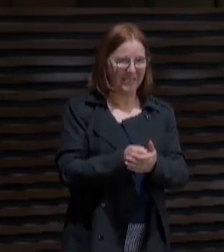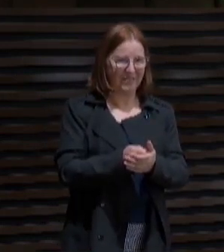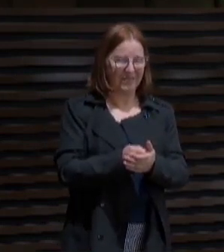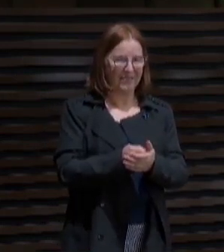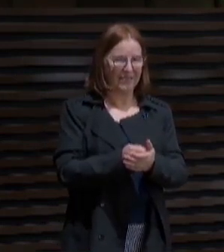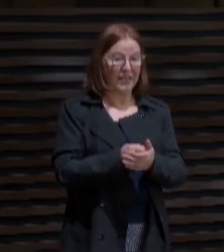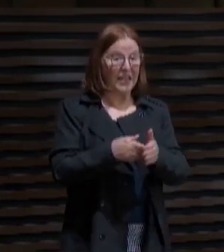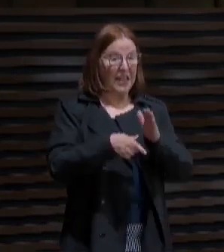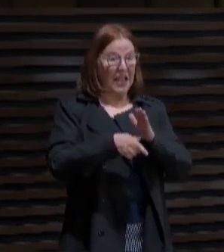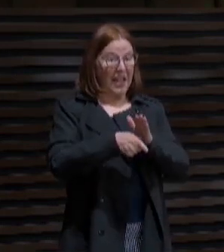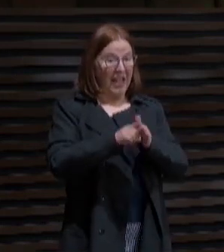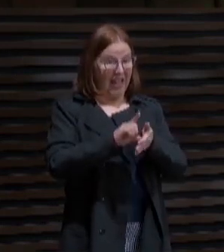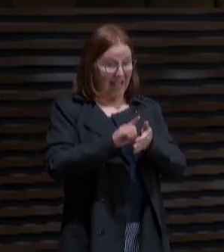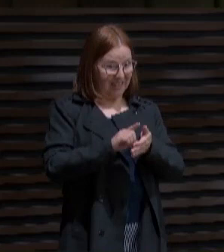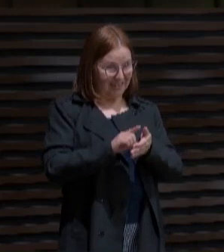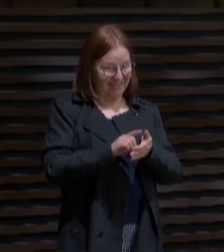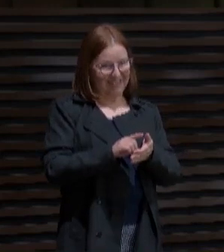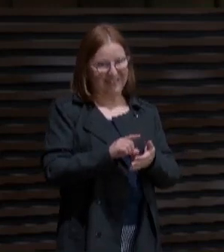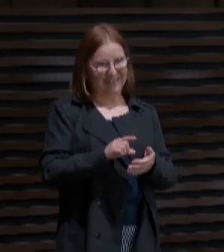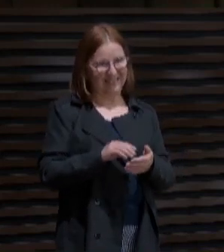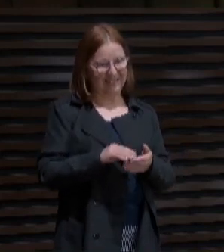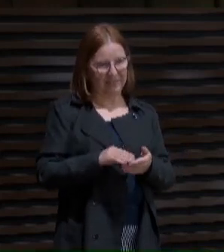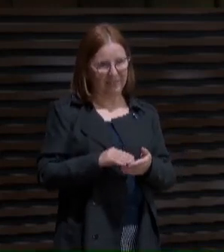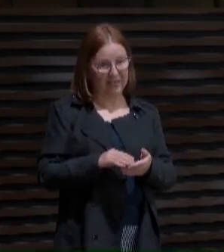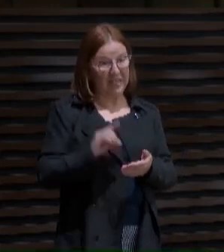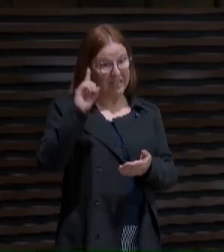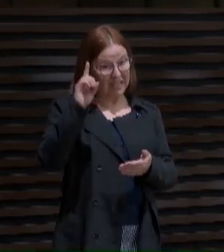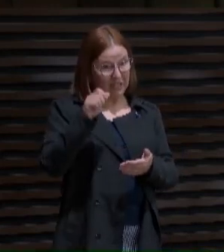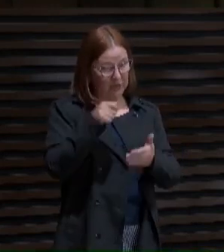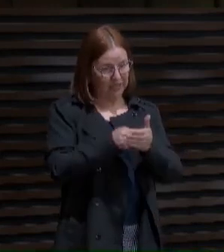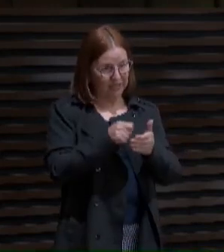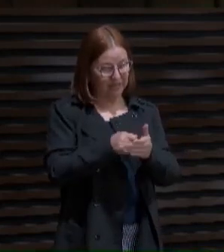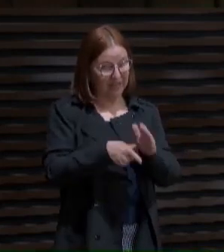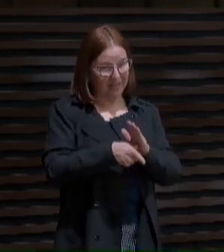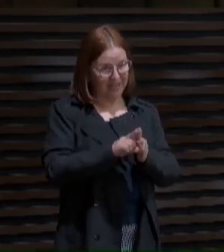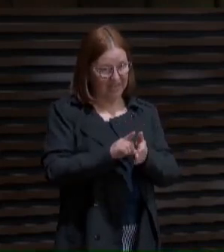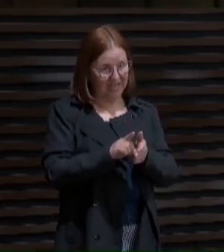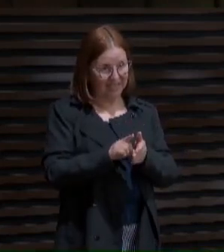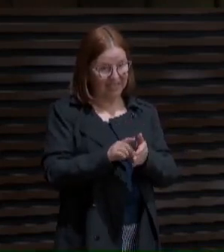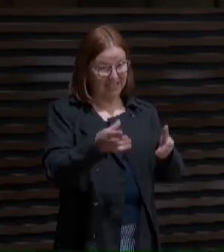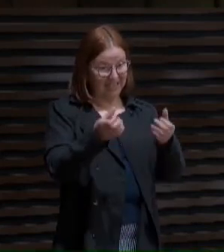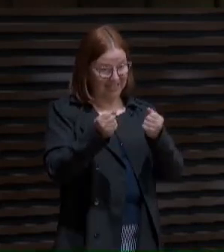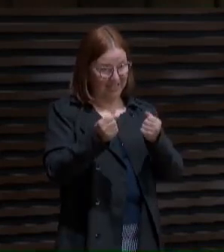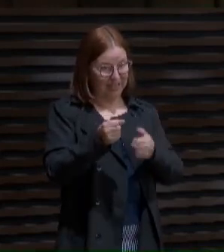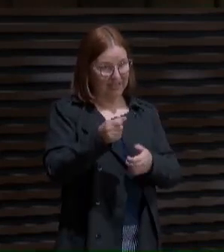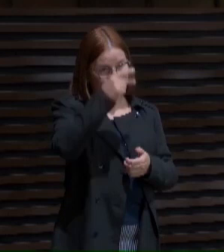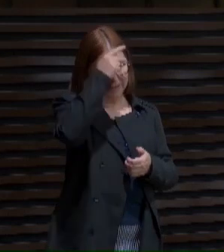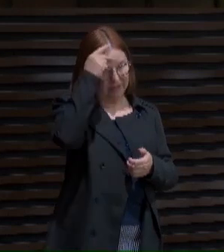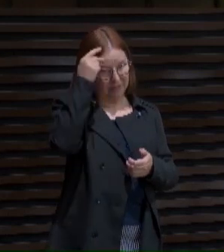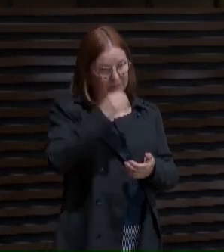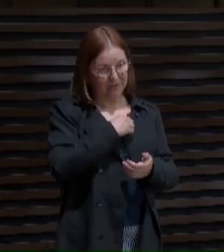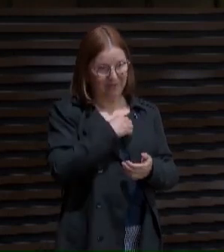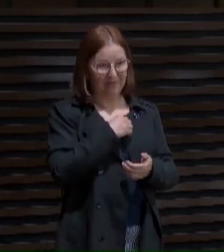o pecador, a própria justiça que Deus exige, antes mesmo que Ele possa aceitar o pecador, é também